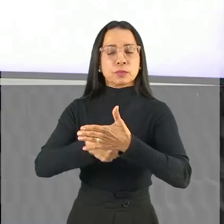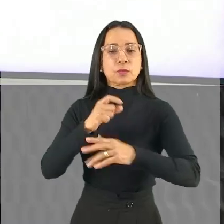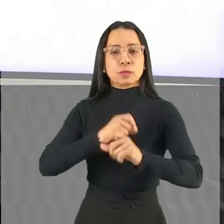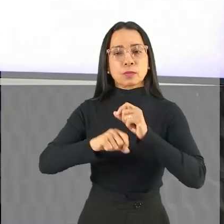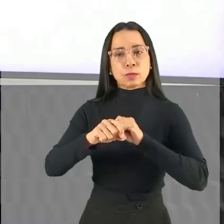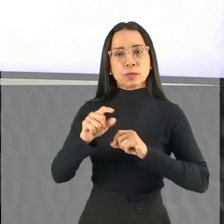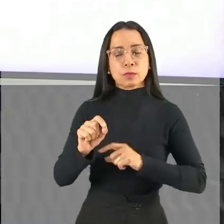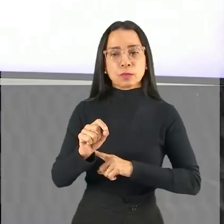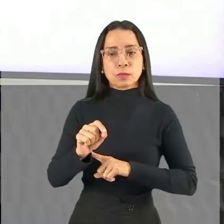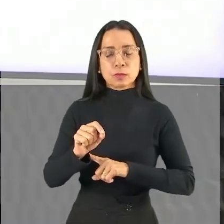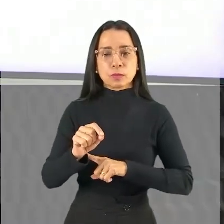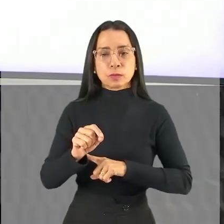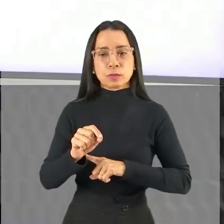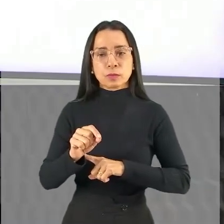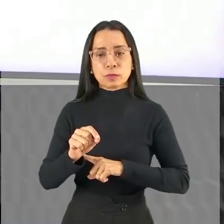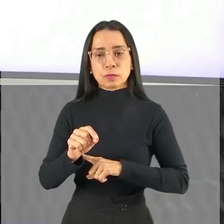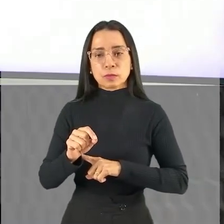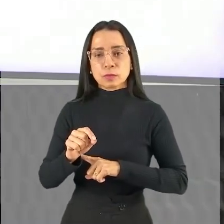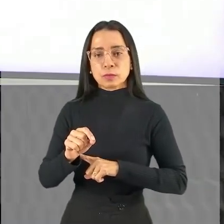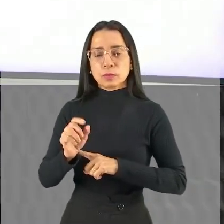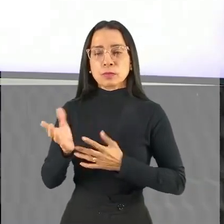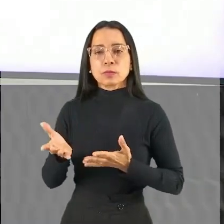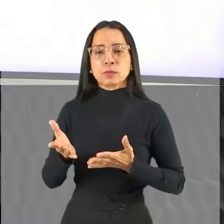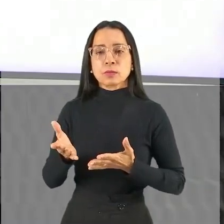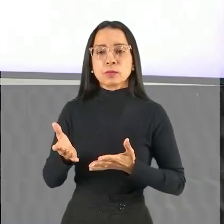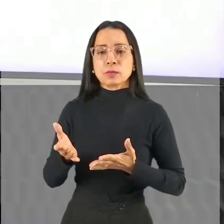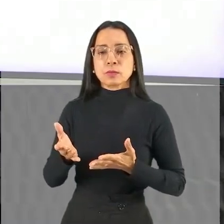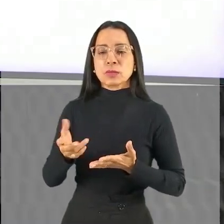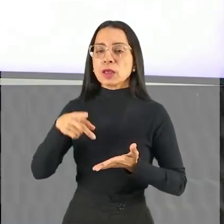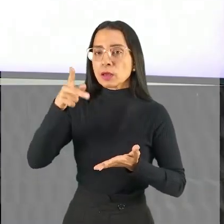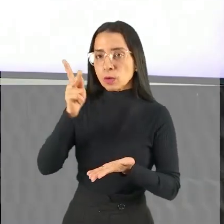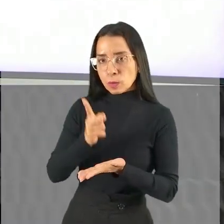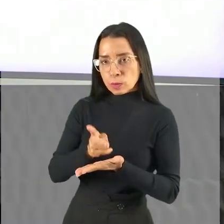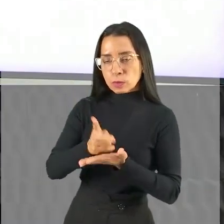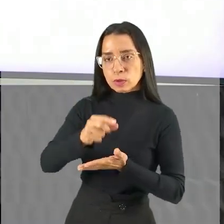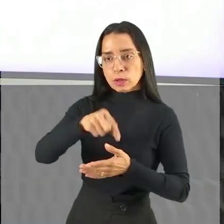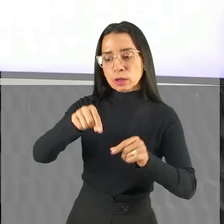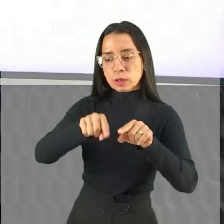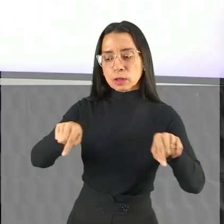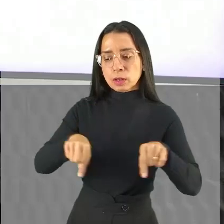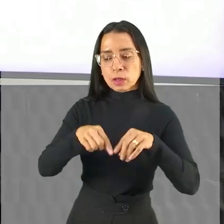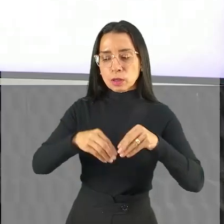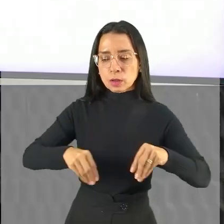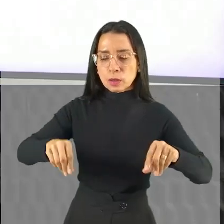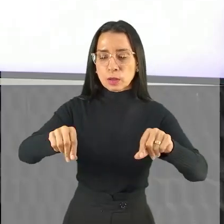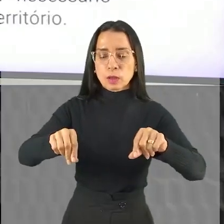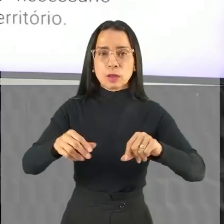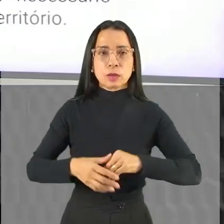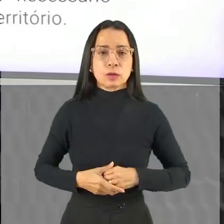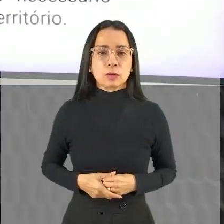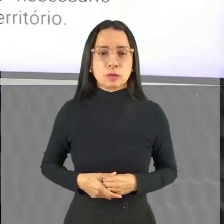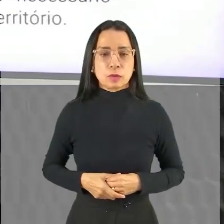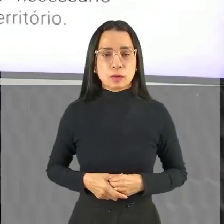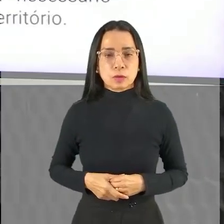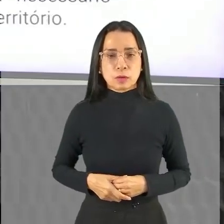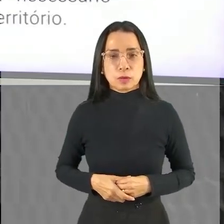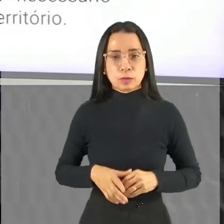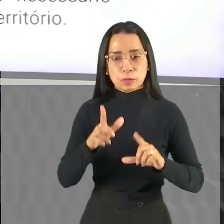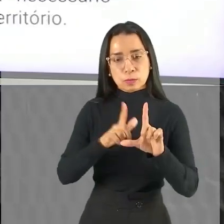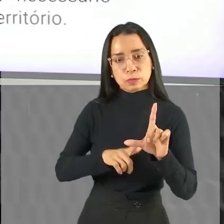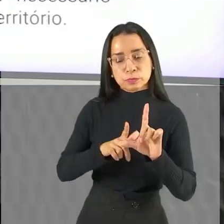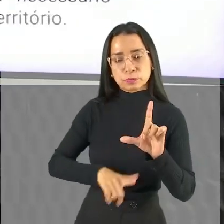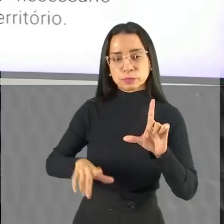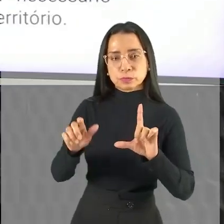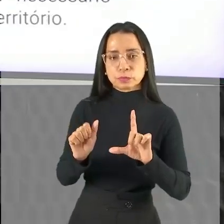tentativa, né, de fixar no território. Então, vamos lá ver o que de fato é correto sobre essa colonização no Brasil. A letra